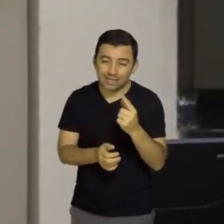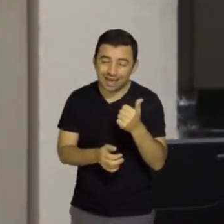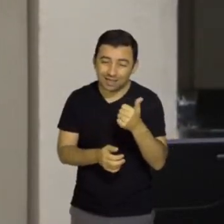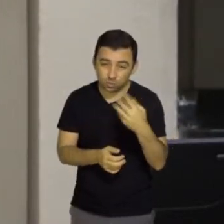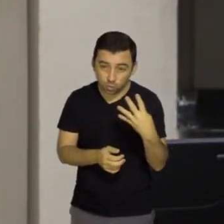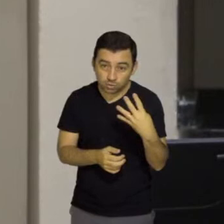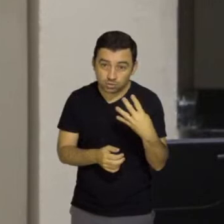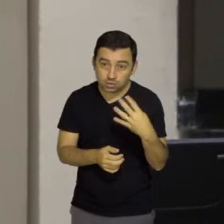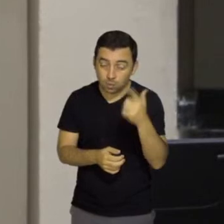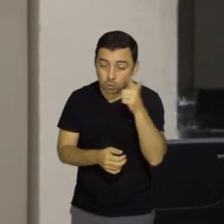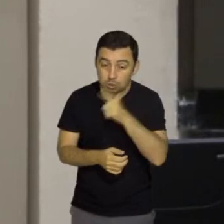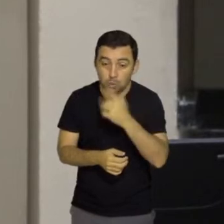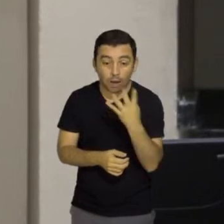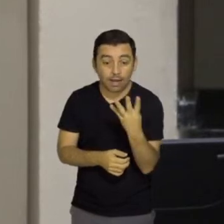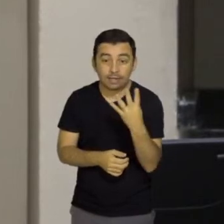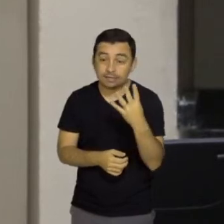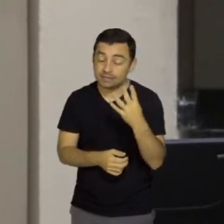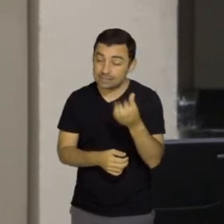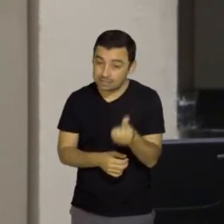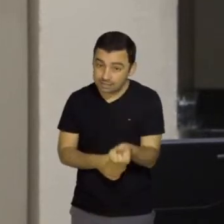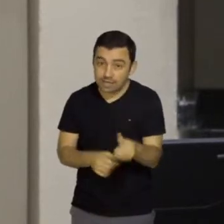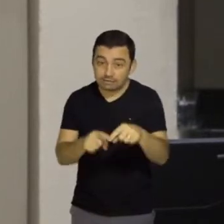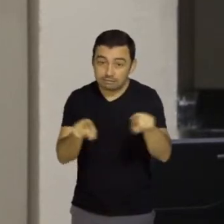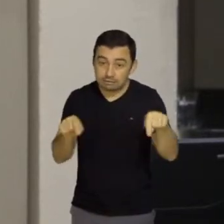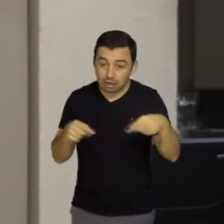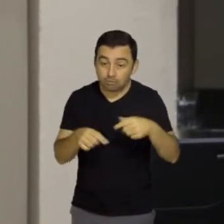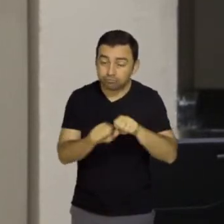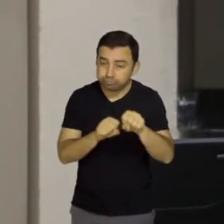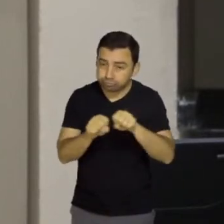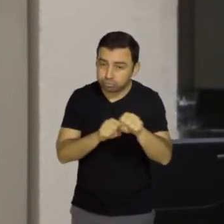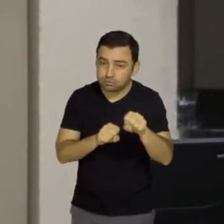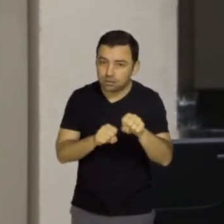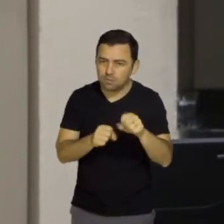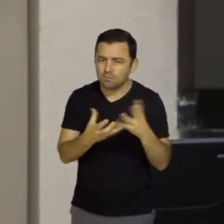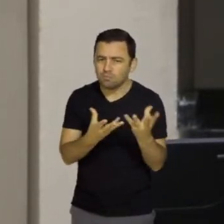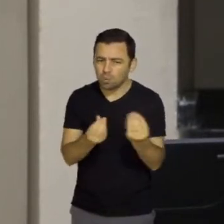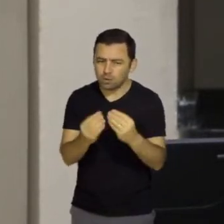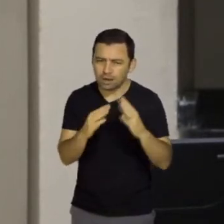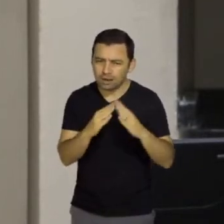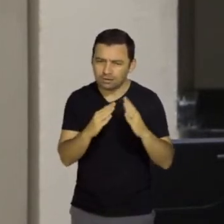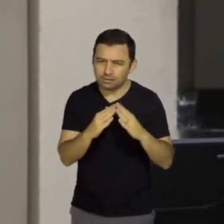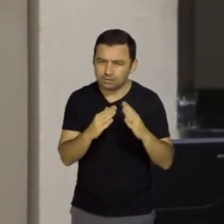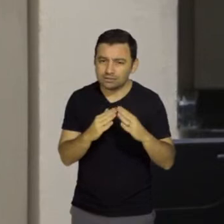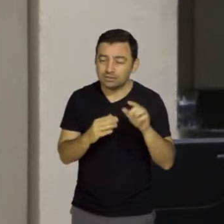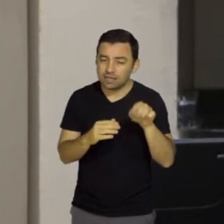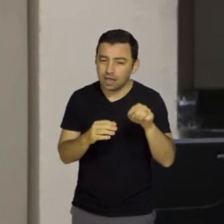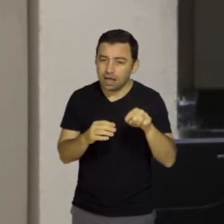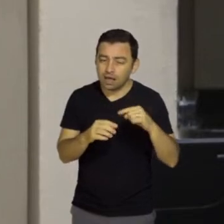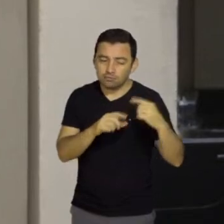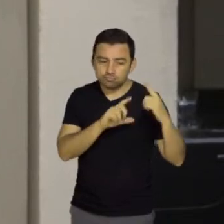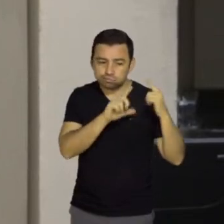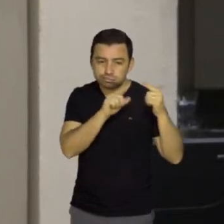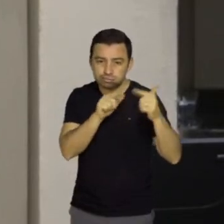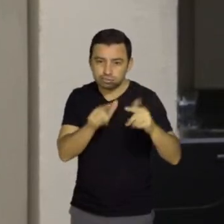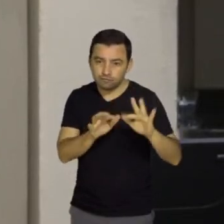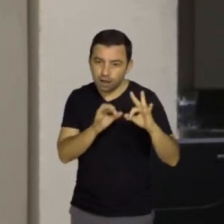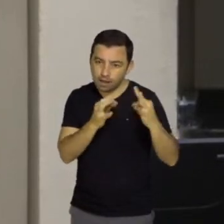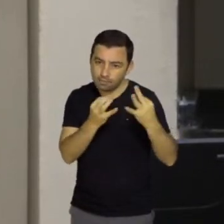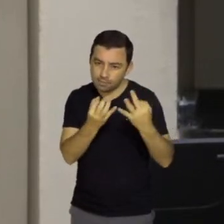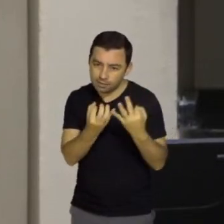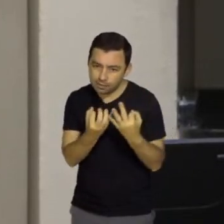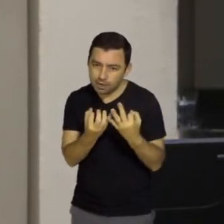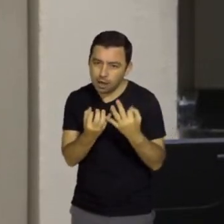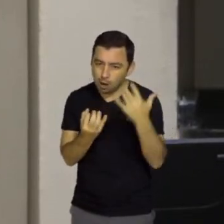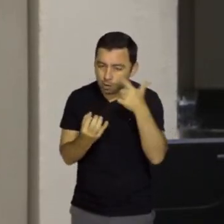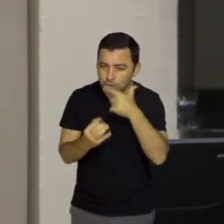46 turmas. Muitas propriedades do extremo oeste garantiram a sucessão familiar graças à qualificação assegurada